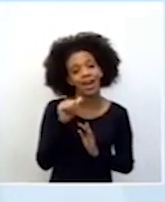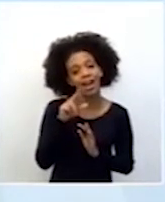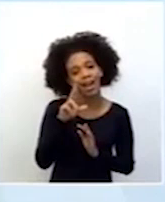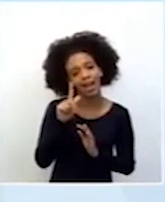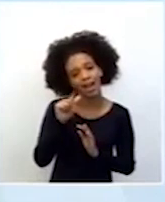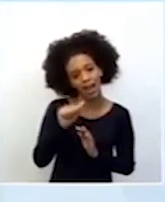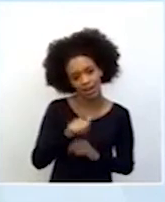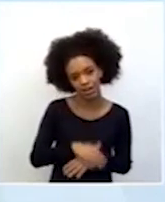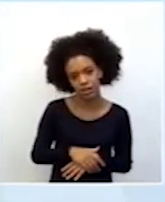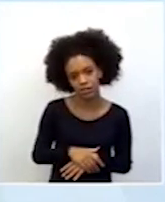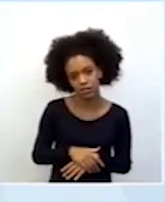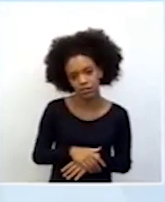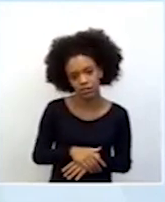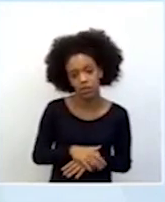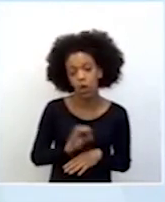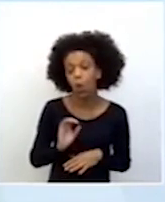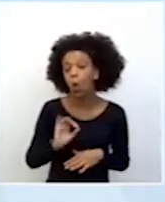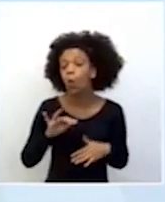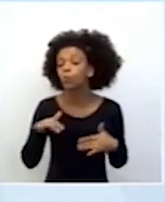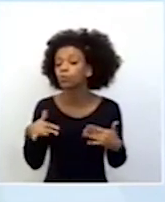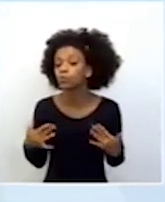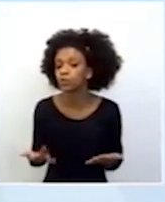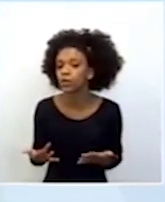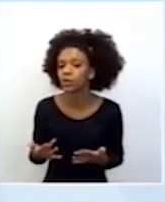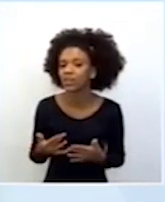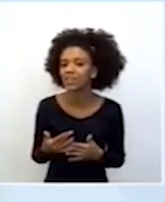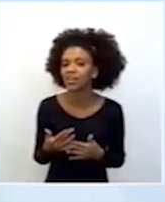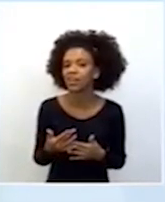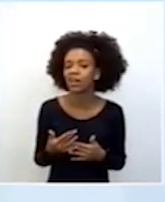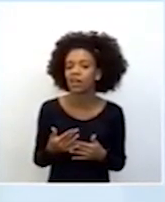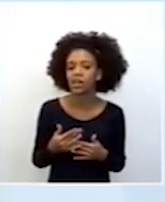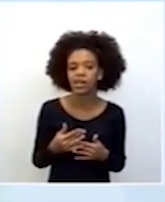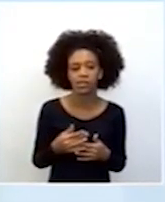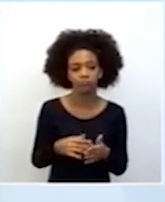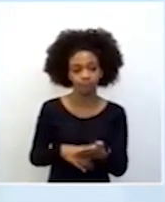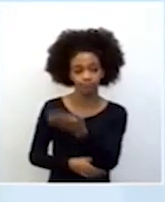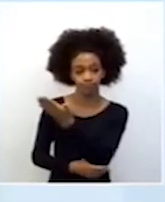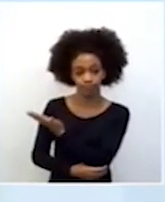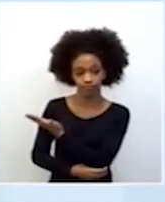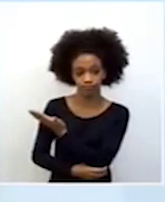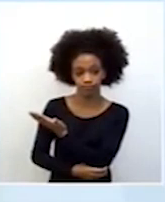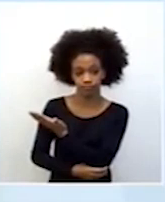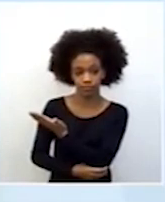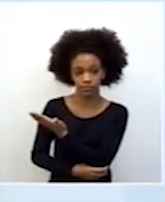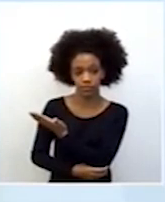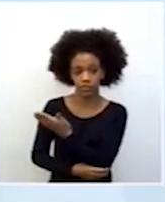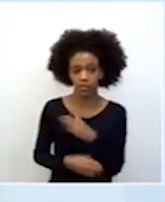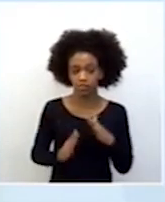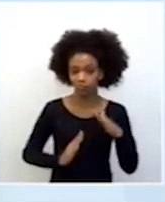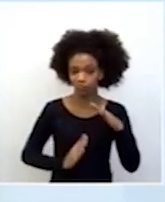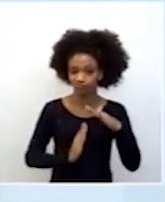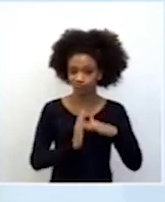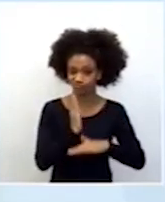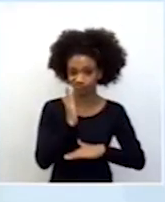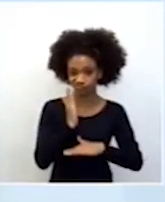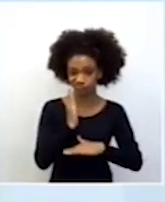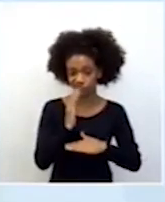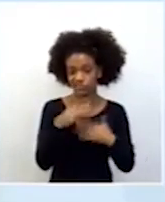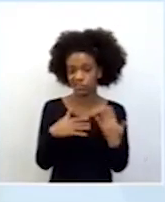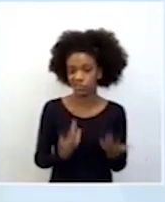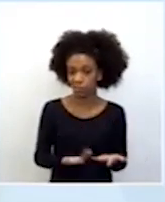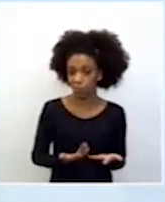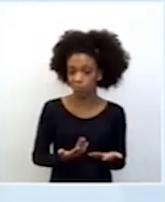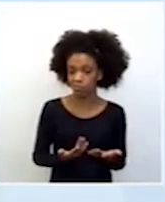verbo charger, ou seja, exagera traços do caráter de alguém ou de algo para